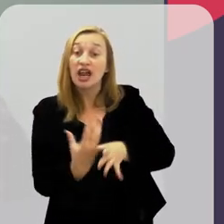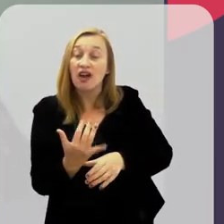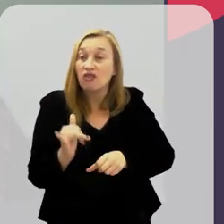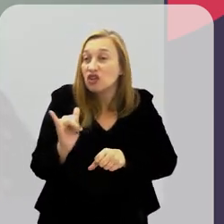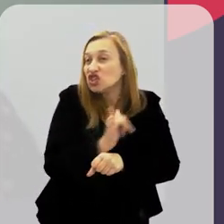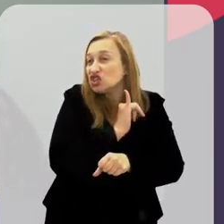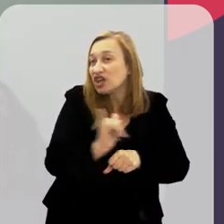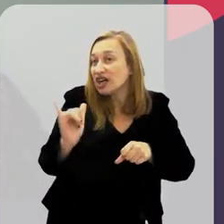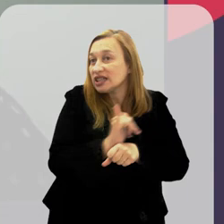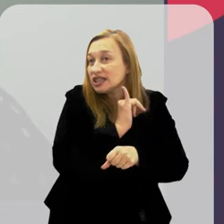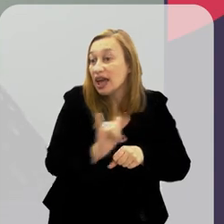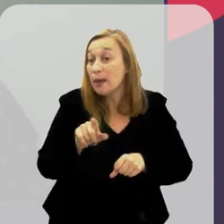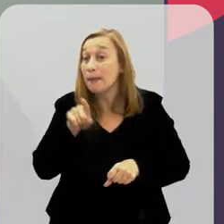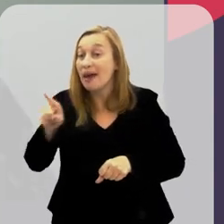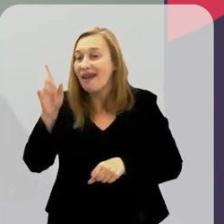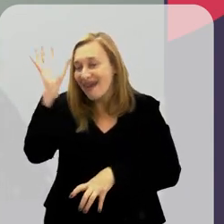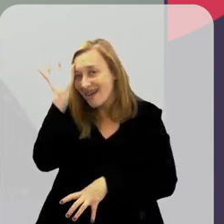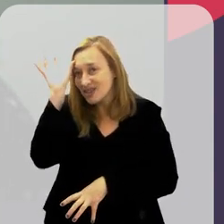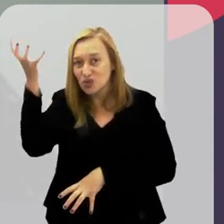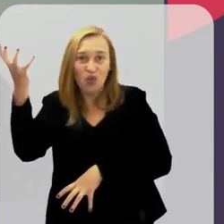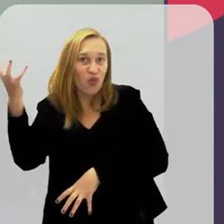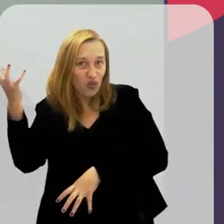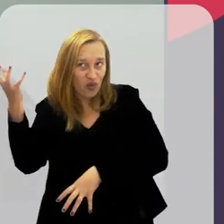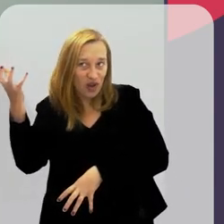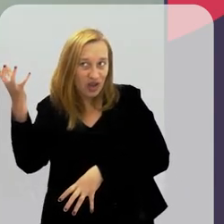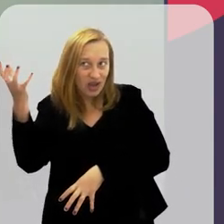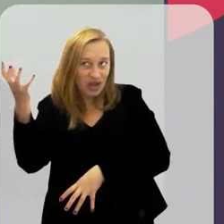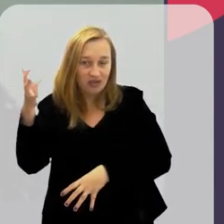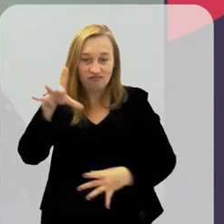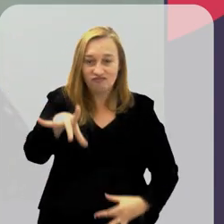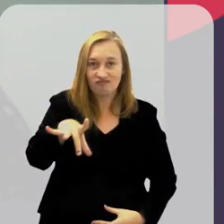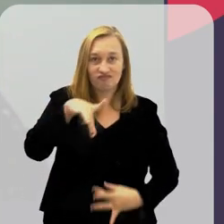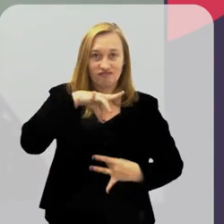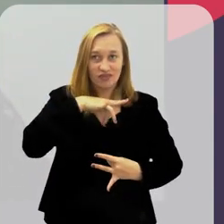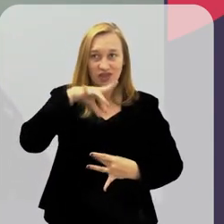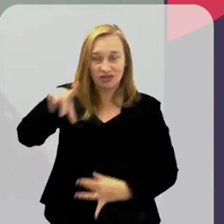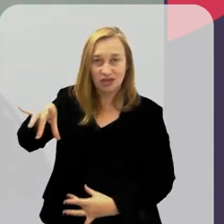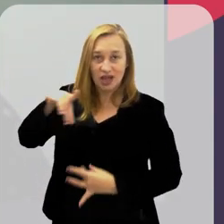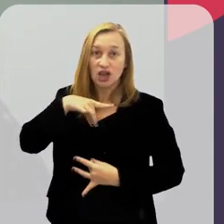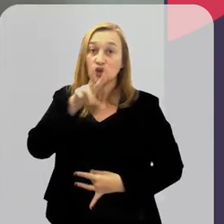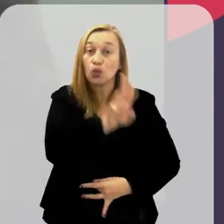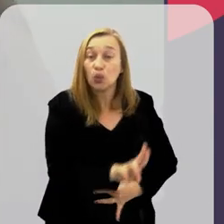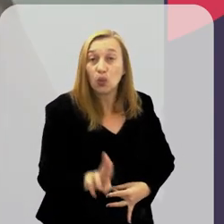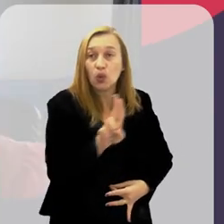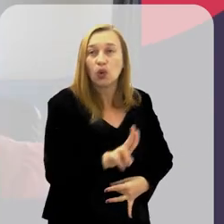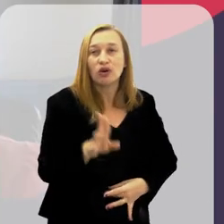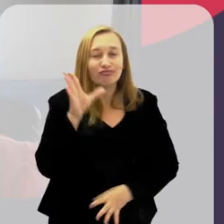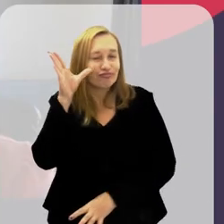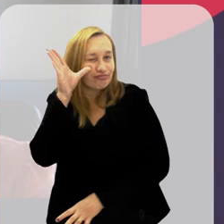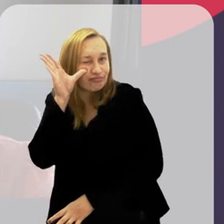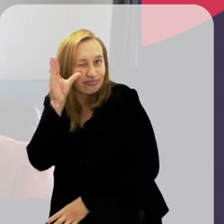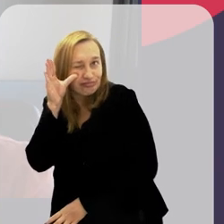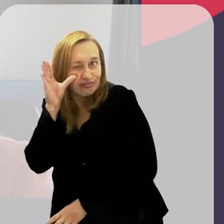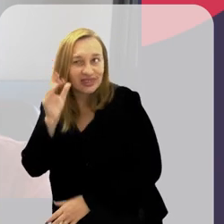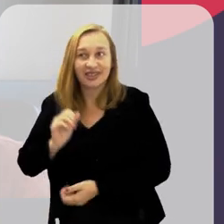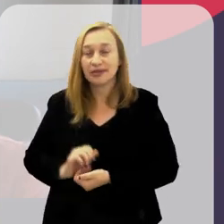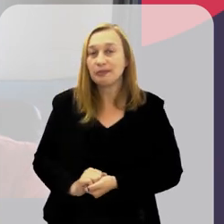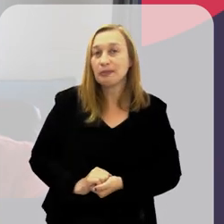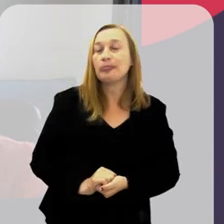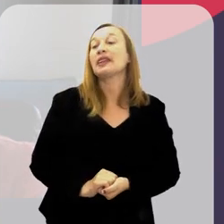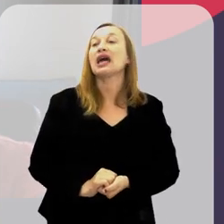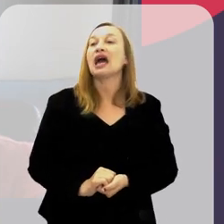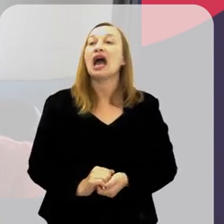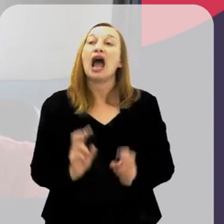situação para eles resolverem a partir desses personagens. O mais interessante, assim,